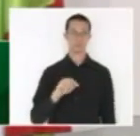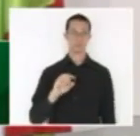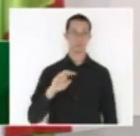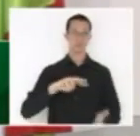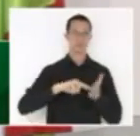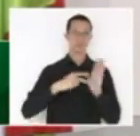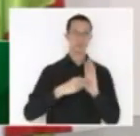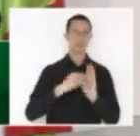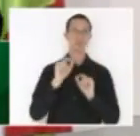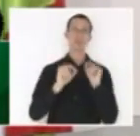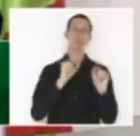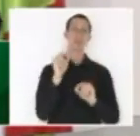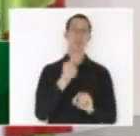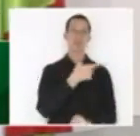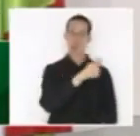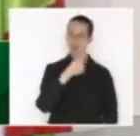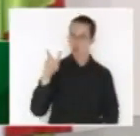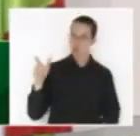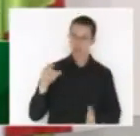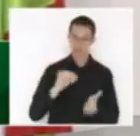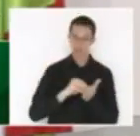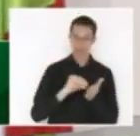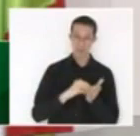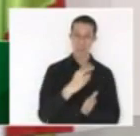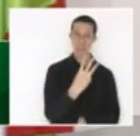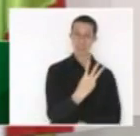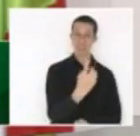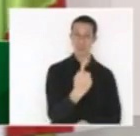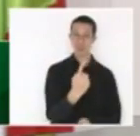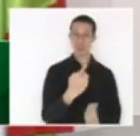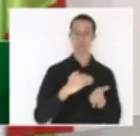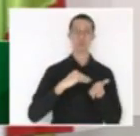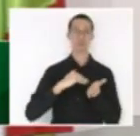demais 31 secretarias, hoje agências.